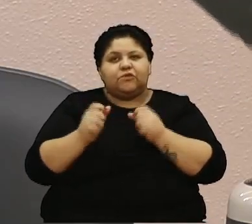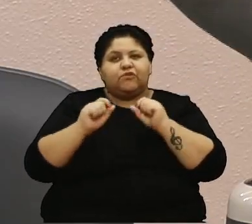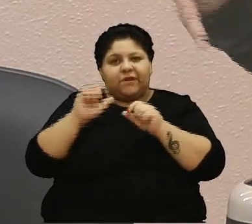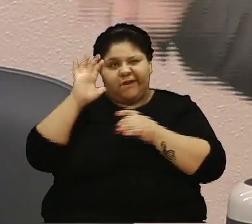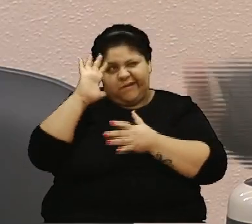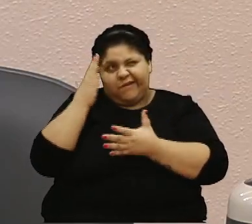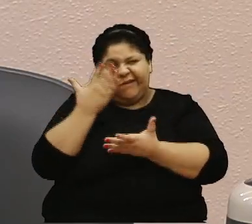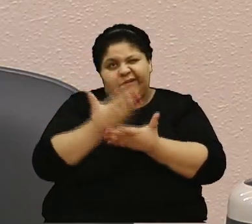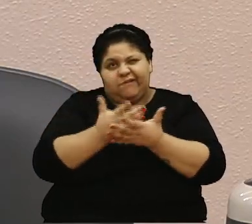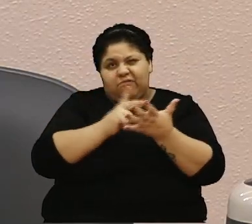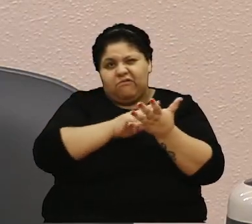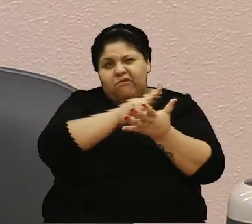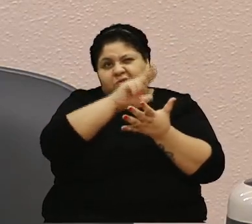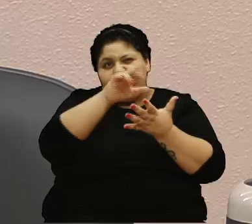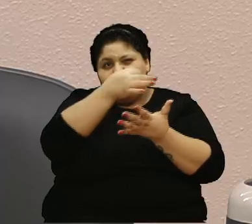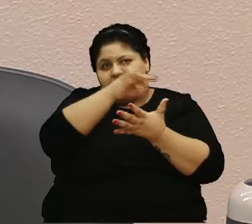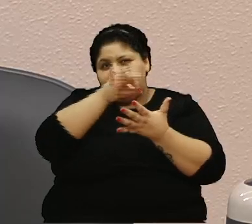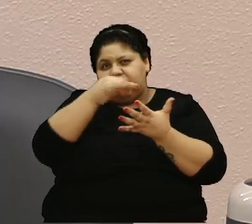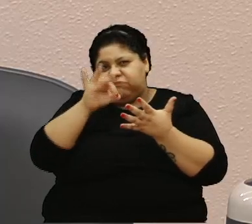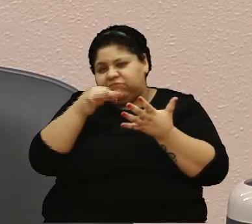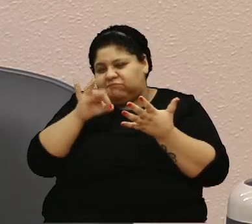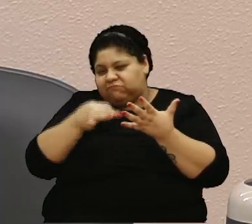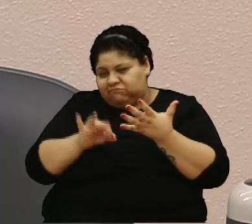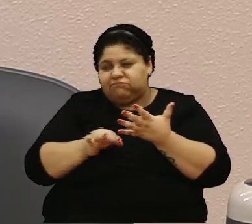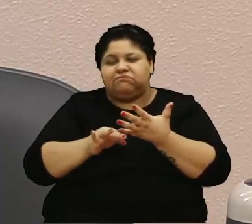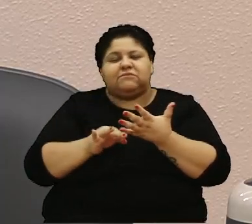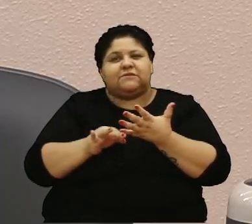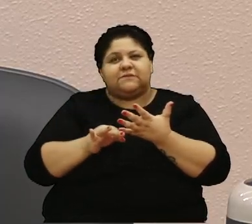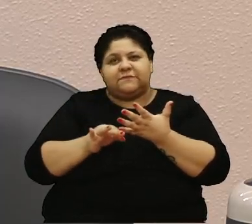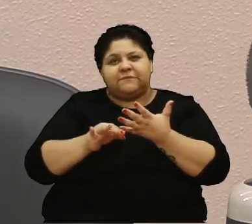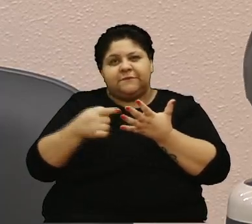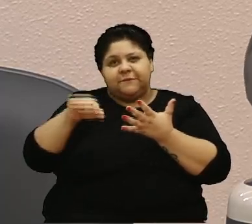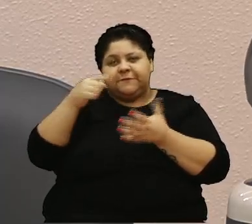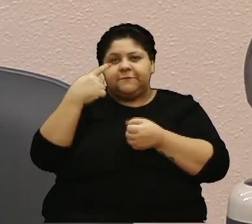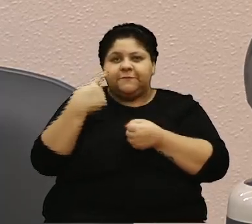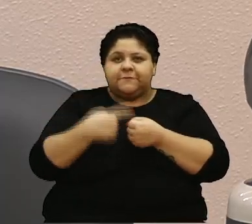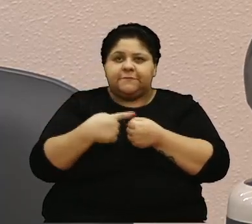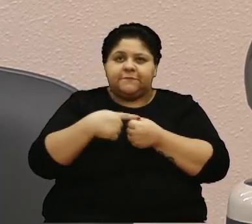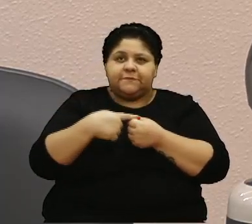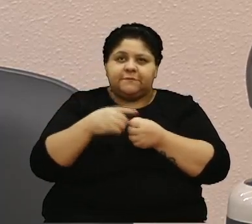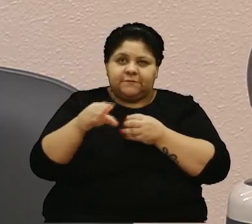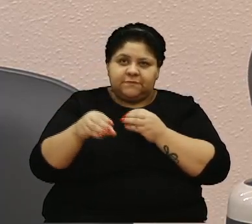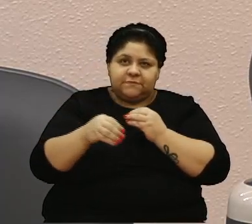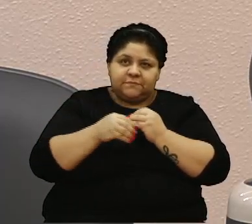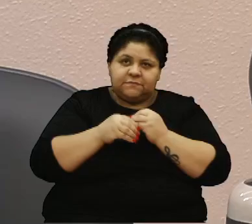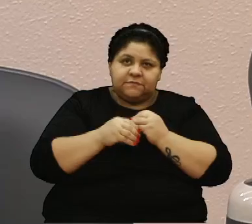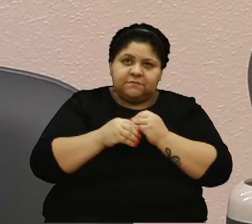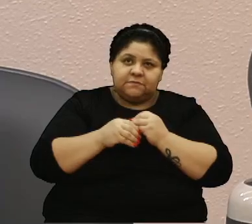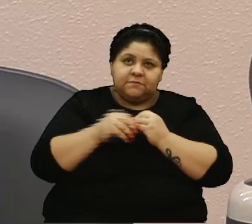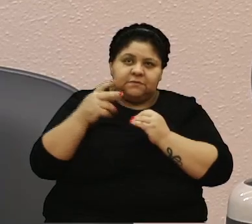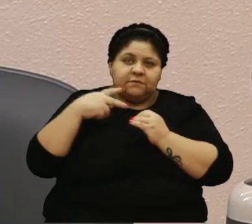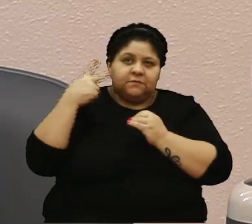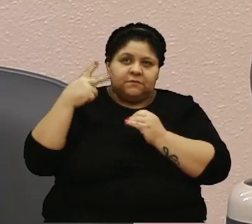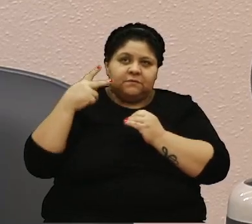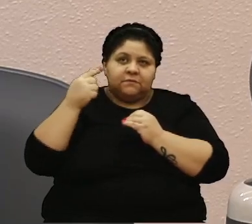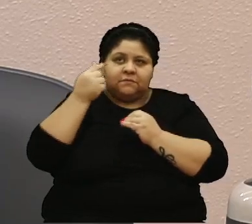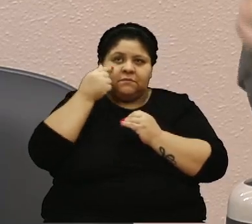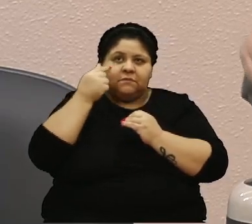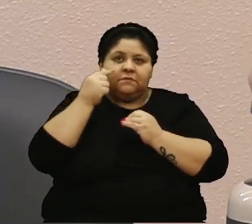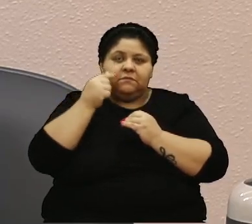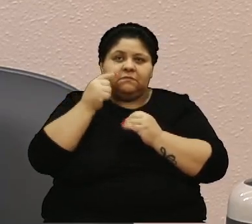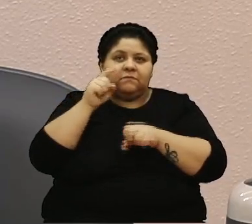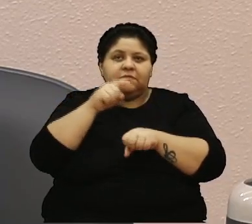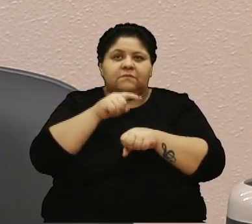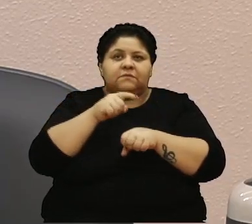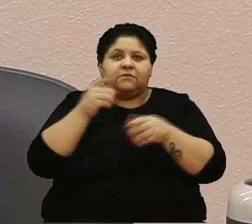topografia, uma série de elementos da nossa cidade. O senhor quer uma parte, vereador Eloy? Não vai dar tempo,